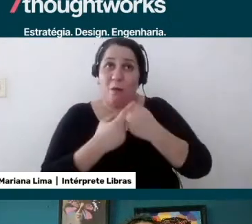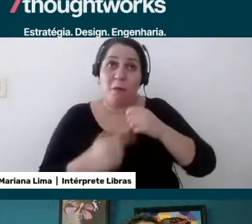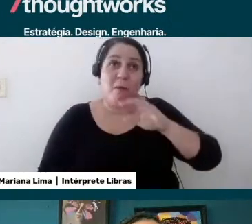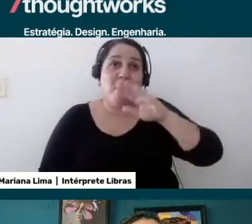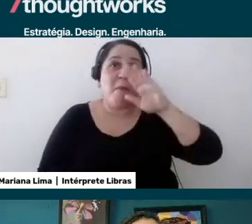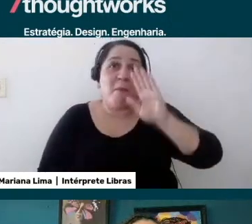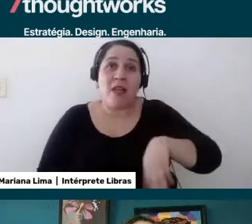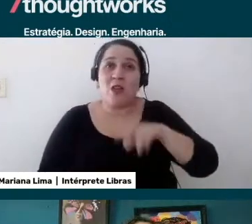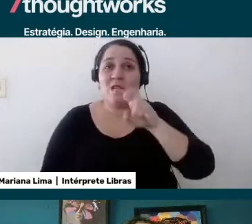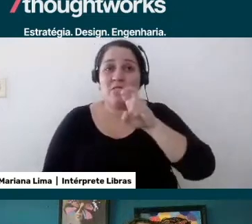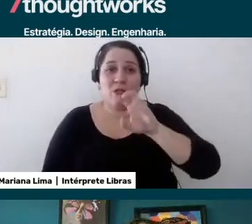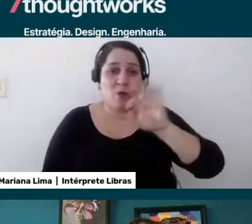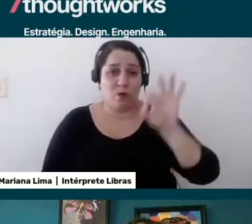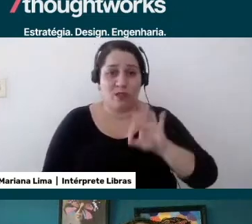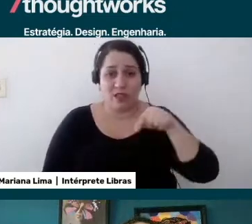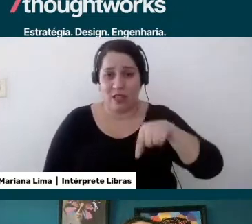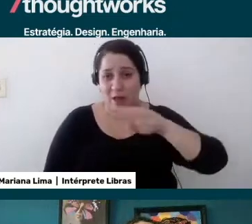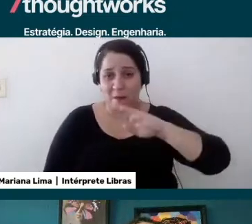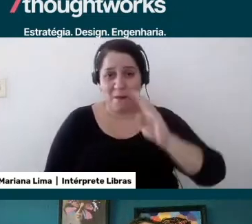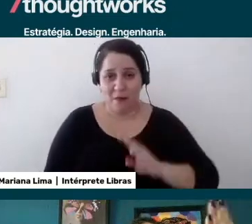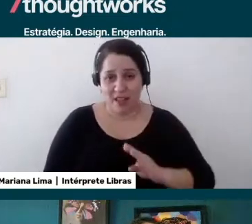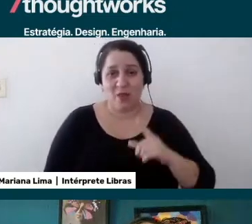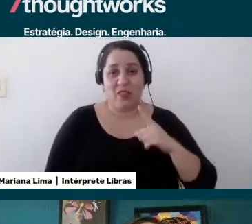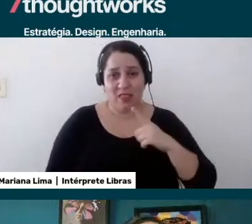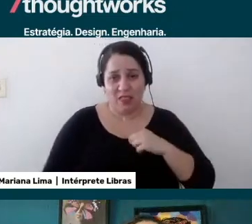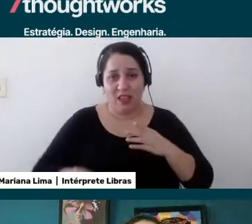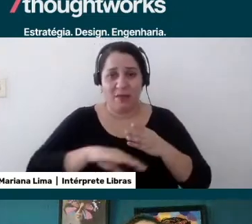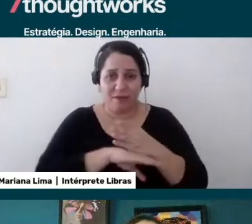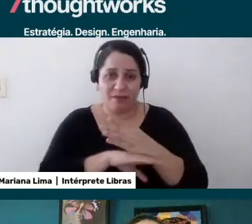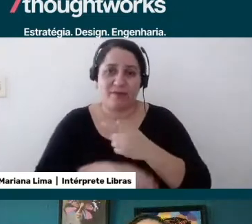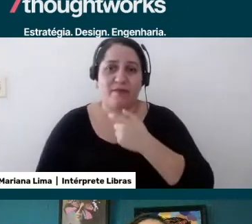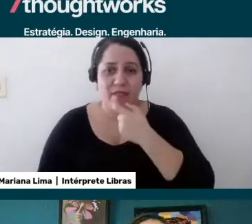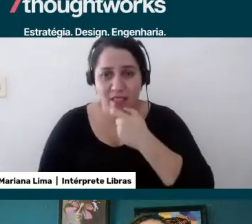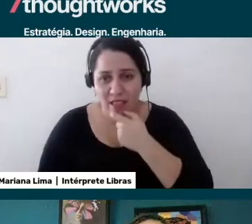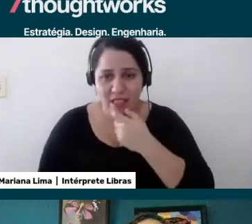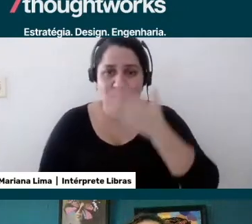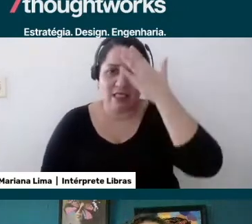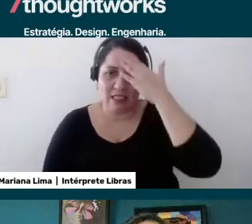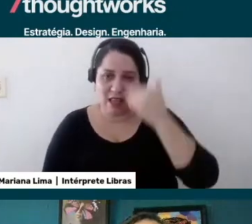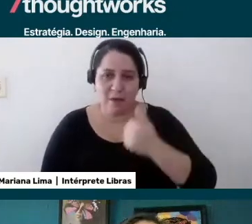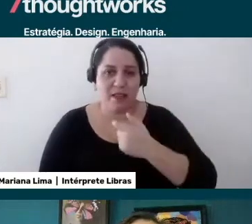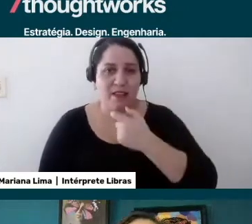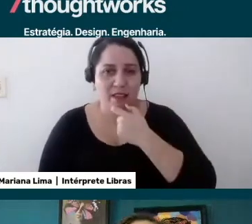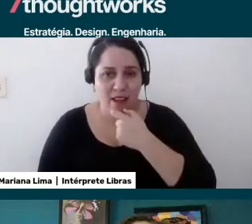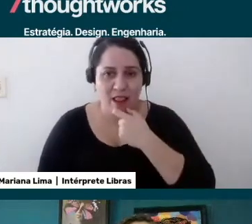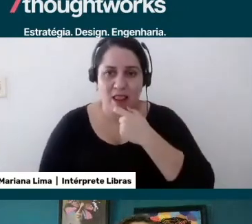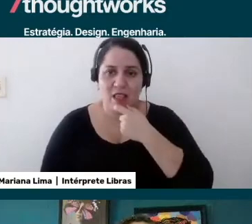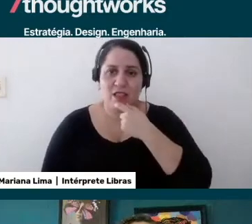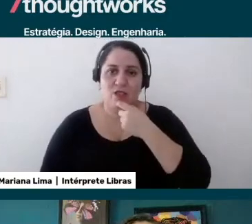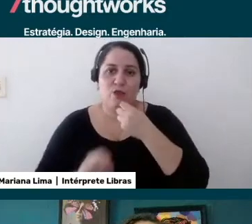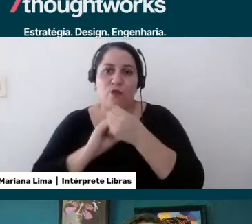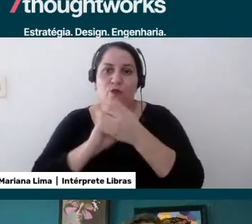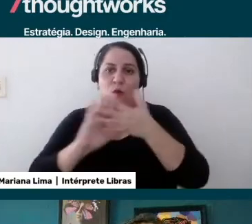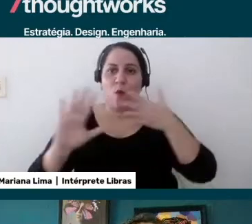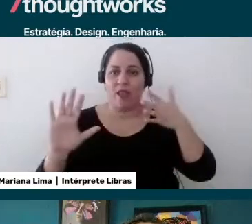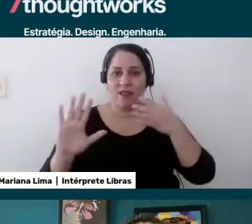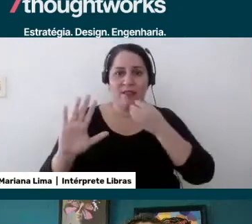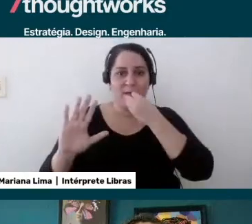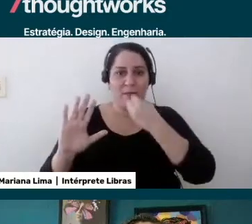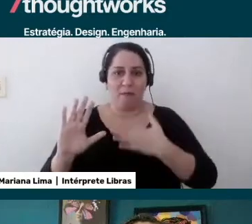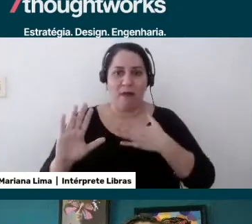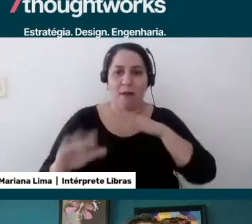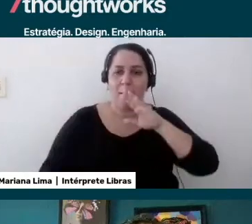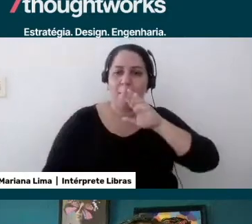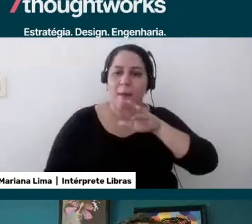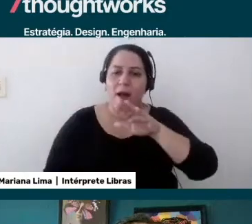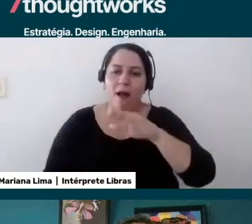população tem acesso, né, ao inglês e sabe falar inglês, e fluentemente só 1% no Brasil. Então, a gente